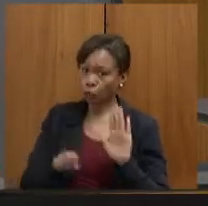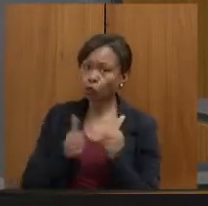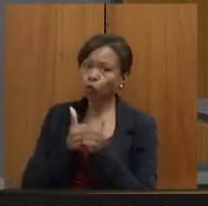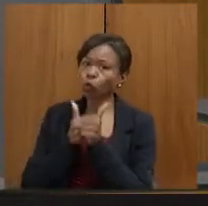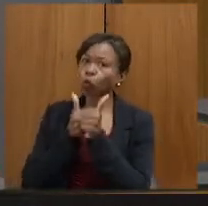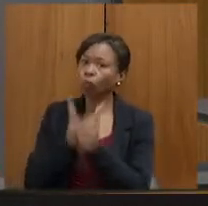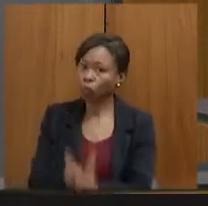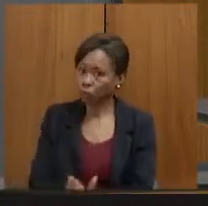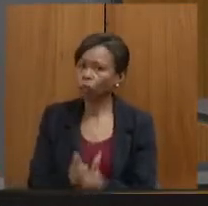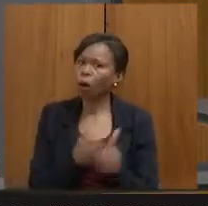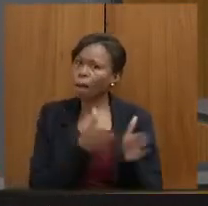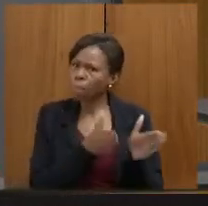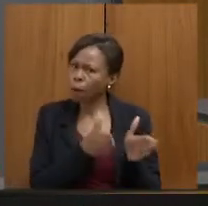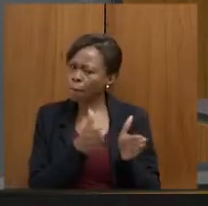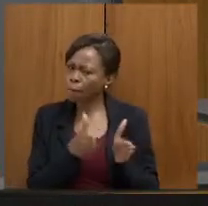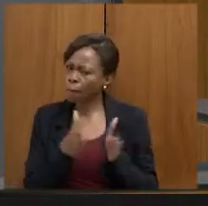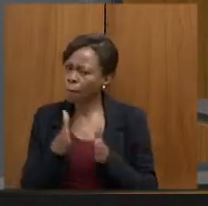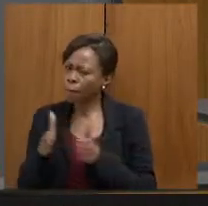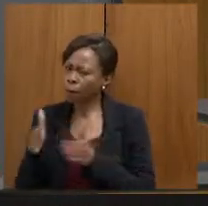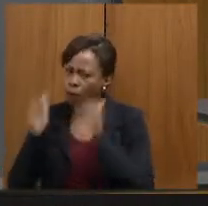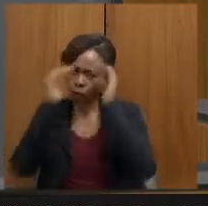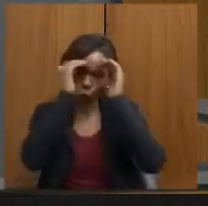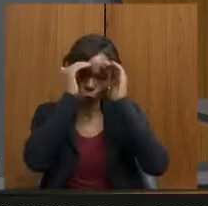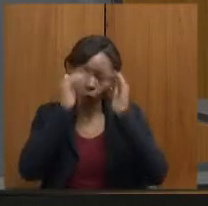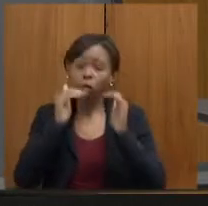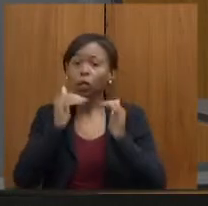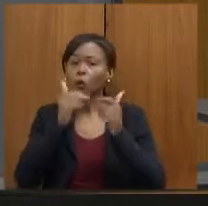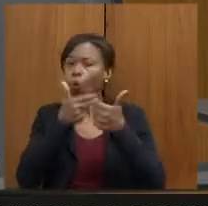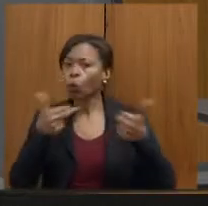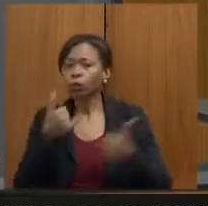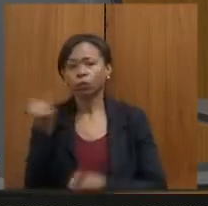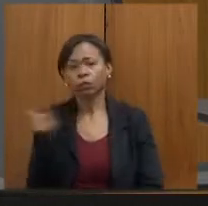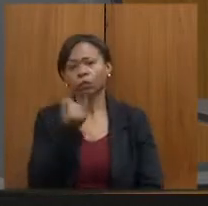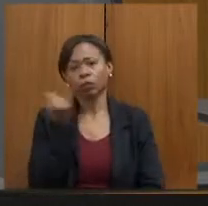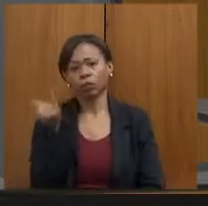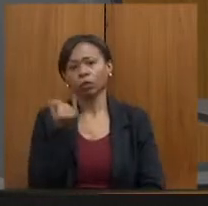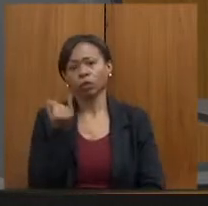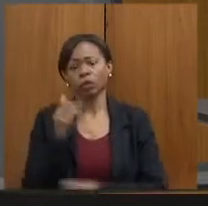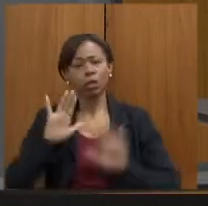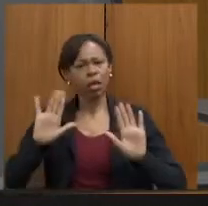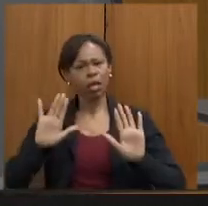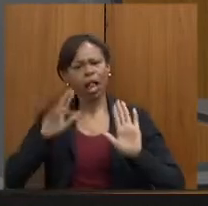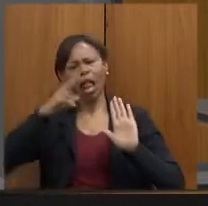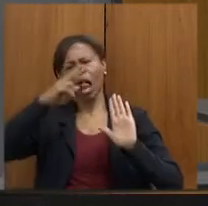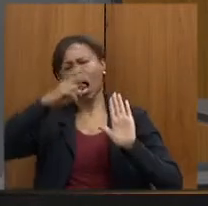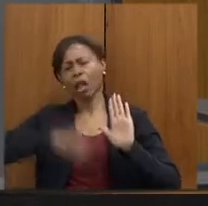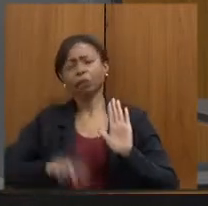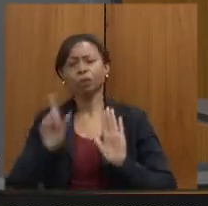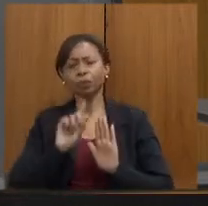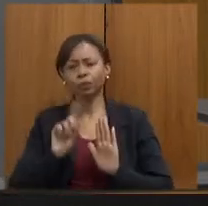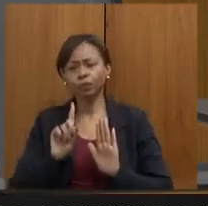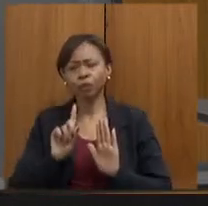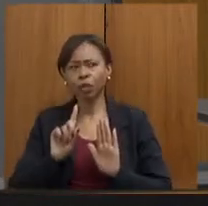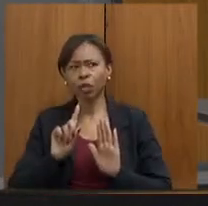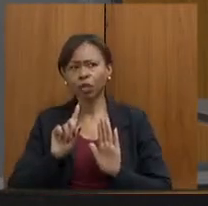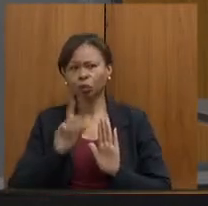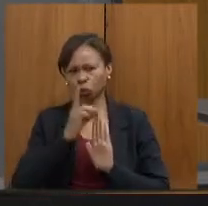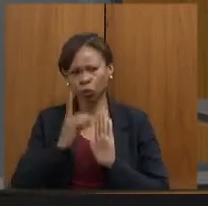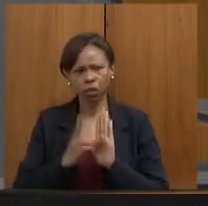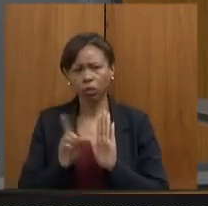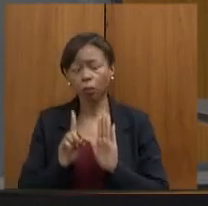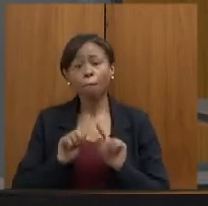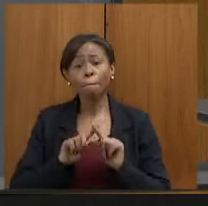serem cumpridos com questões que julgo importantes e relevantes eu não vou fazer a leitura é de todo o